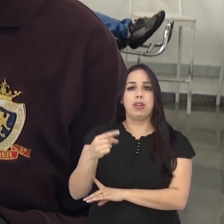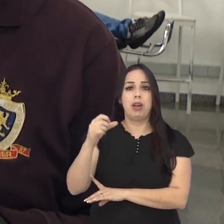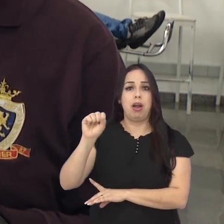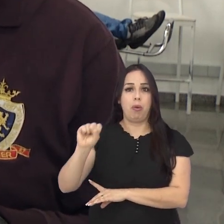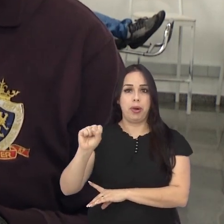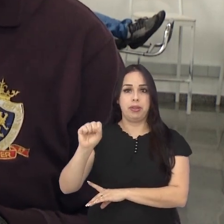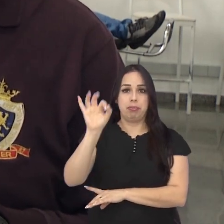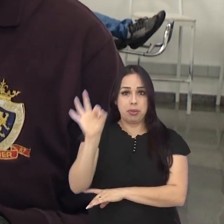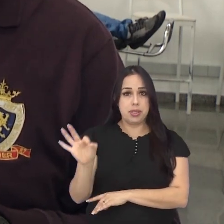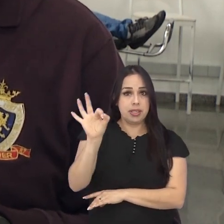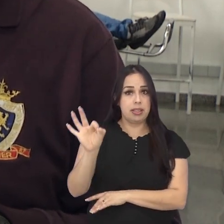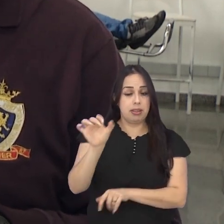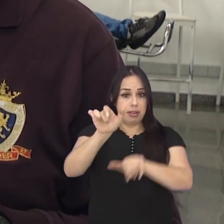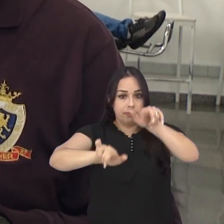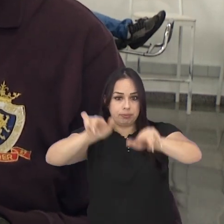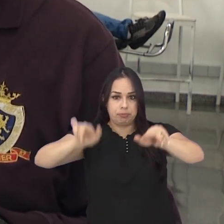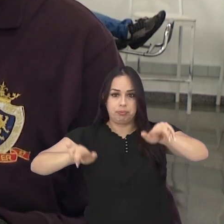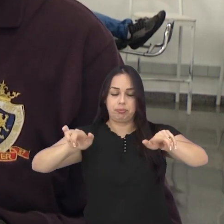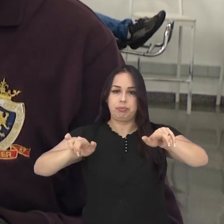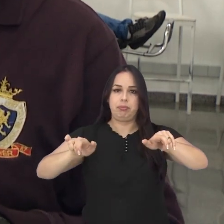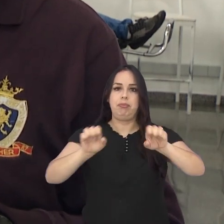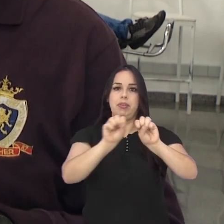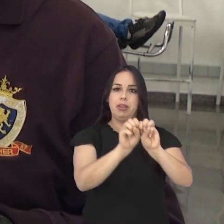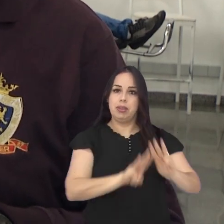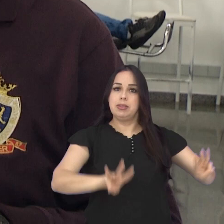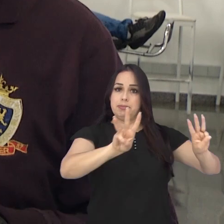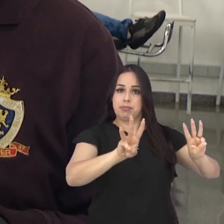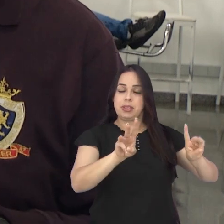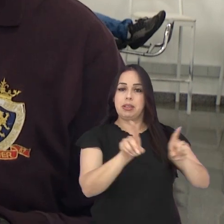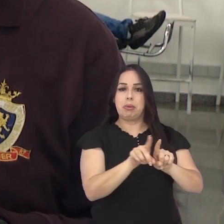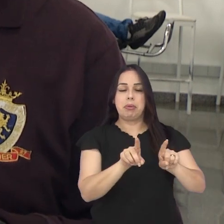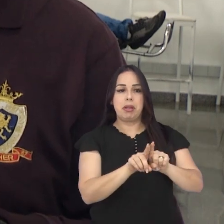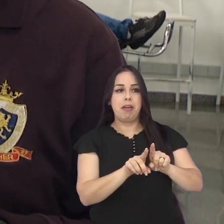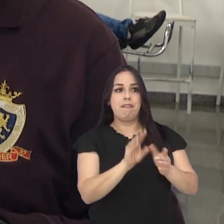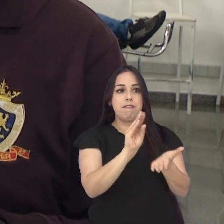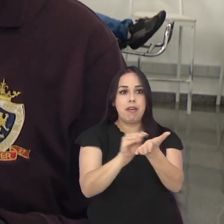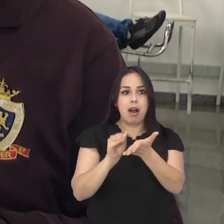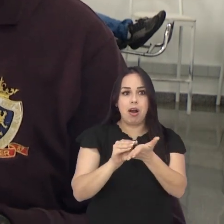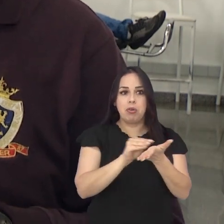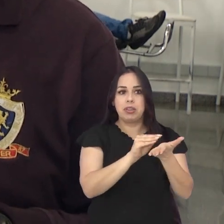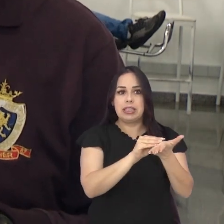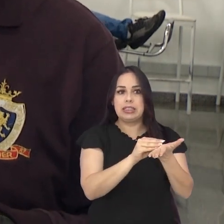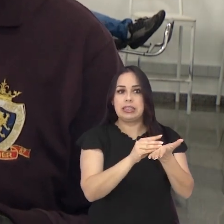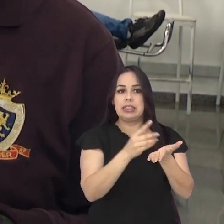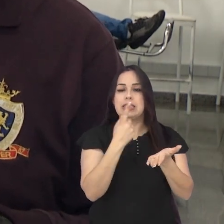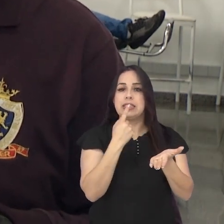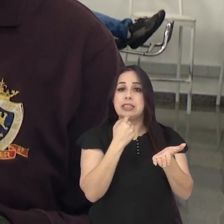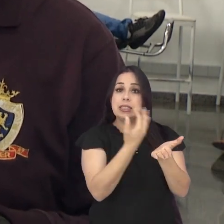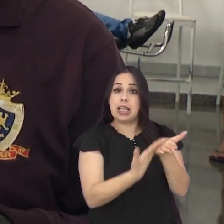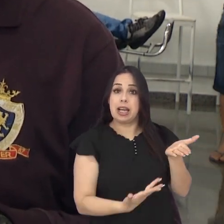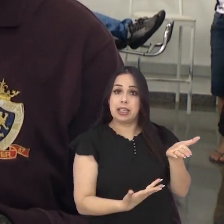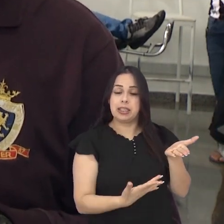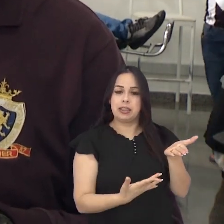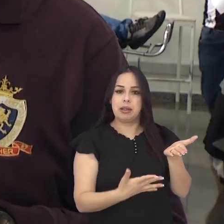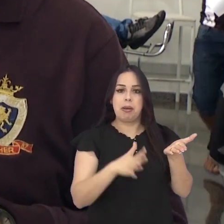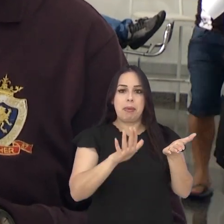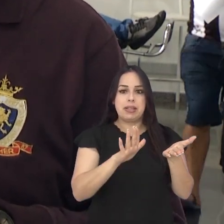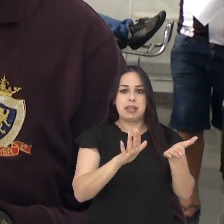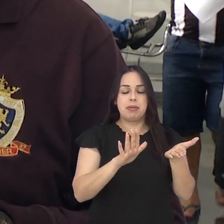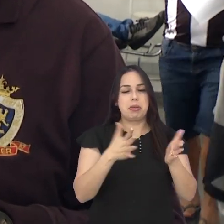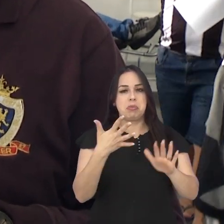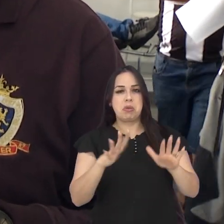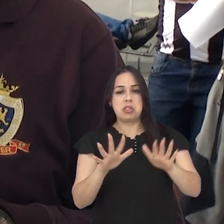1,8% da população brasileira do ação e segundo a Organização Mundial de saúde para não ter falta de sangue no país